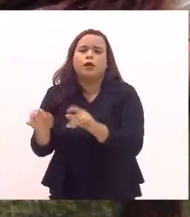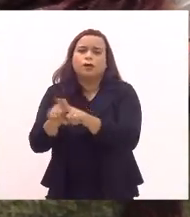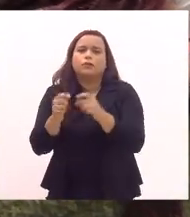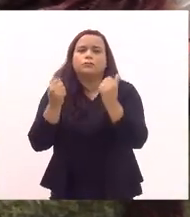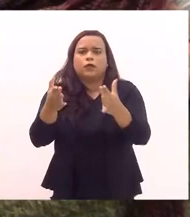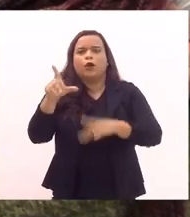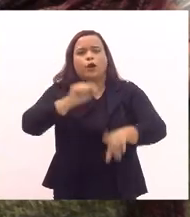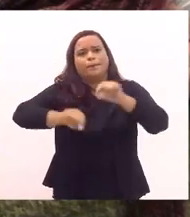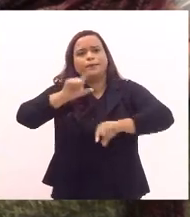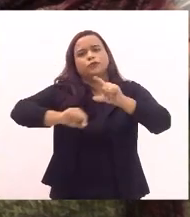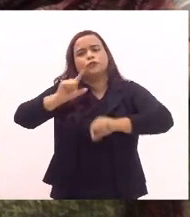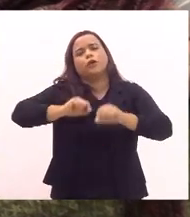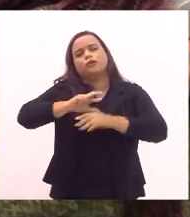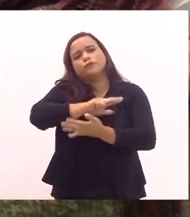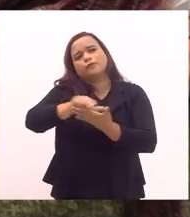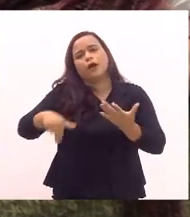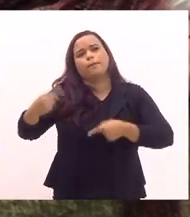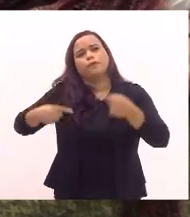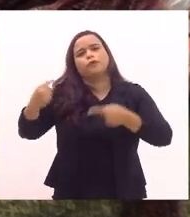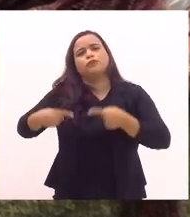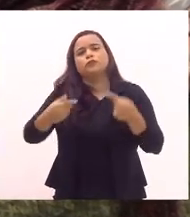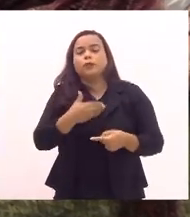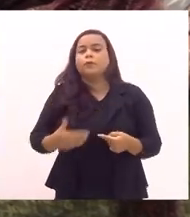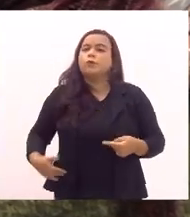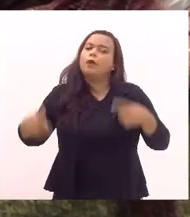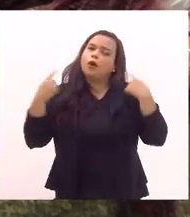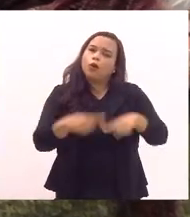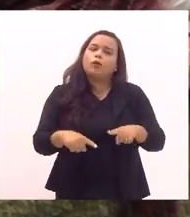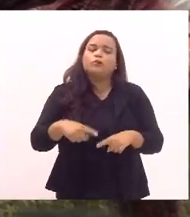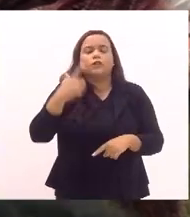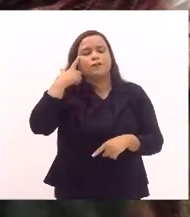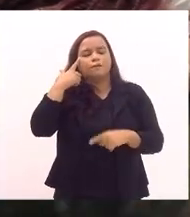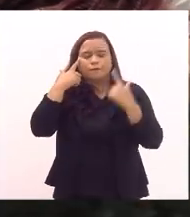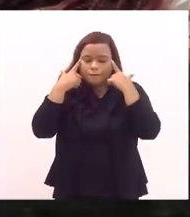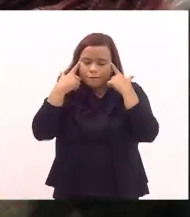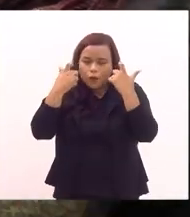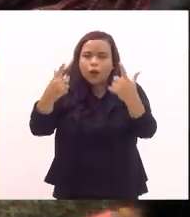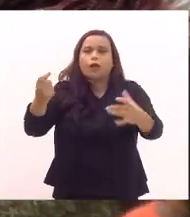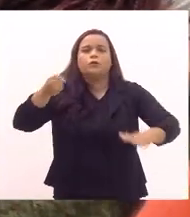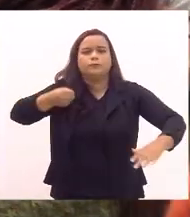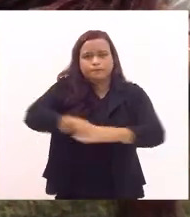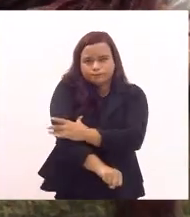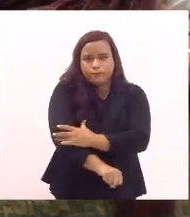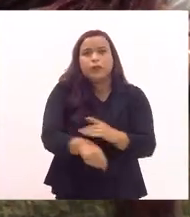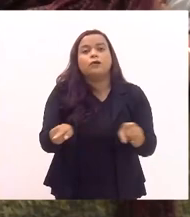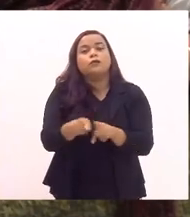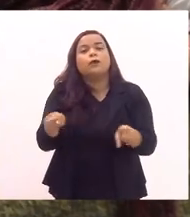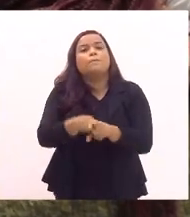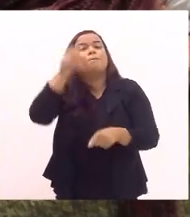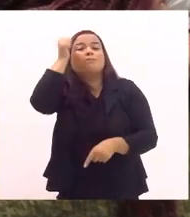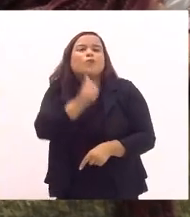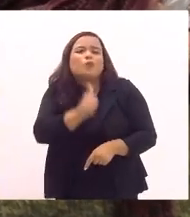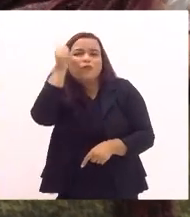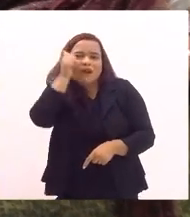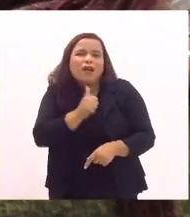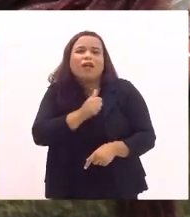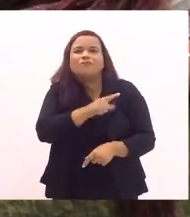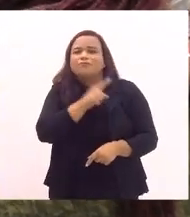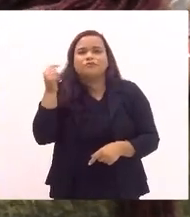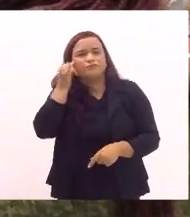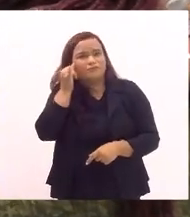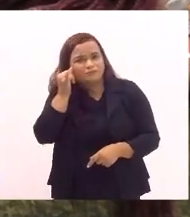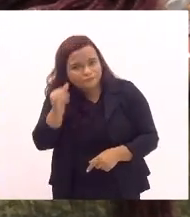alternativas e políticas públicas de enfrentamento à violência obstétrica EA mortalidade materna para que nenhuma mulher ou pessoa